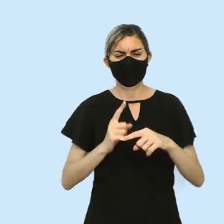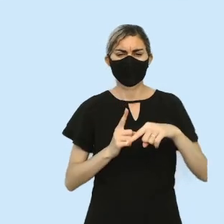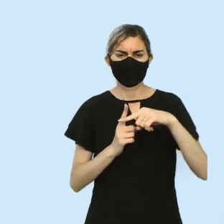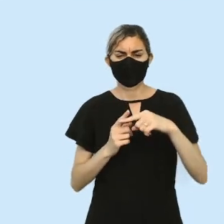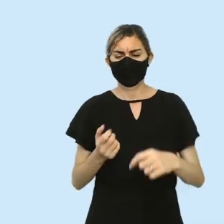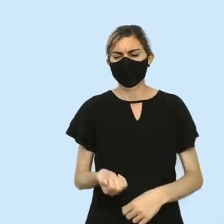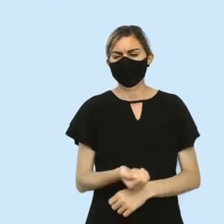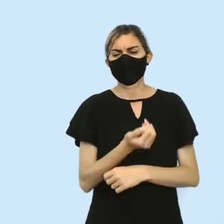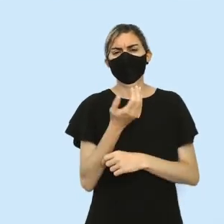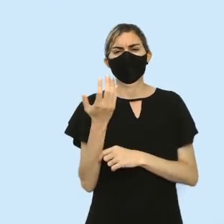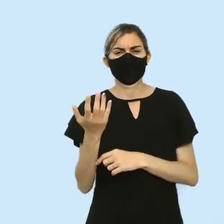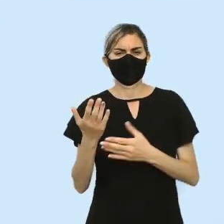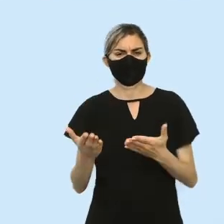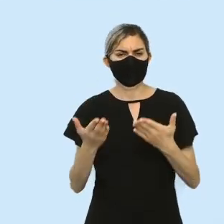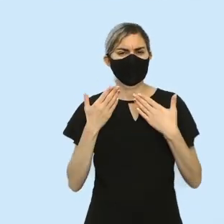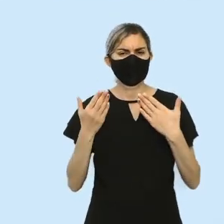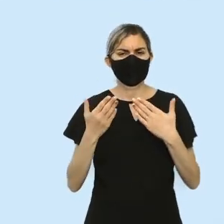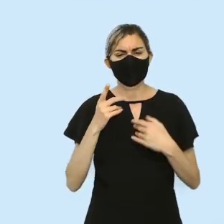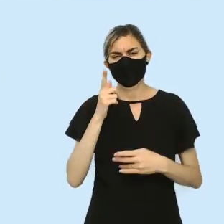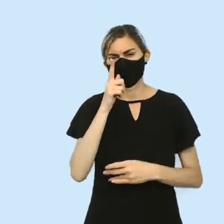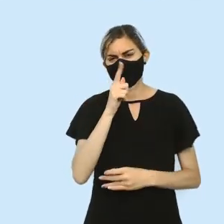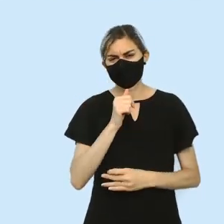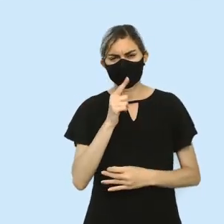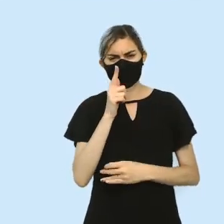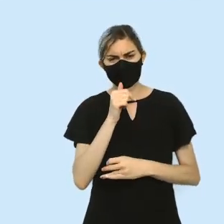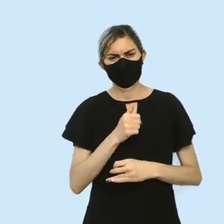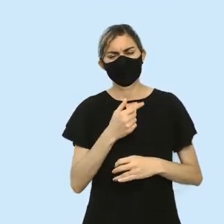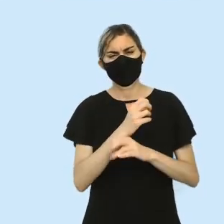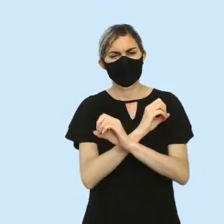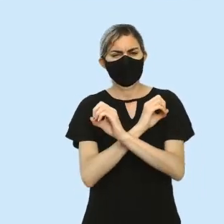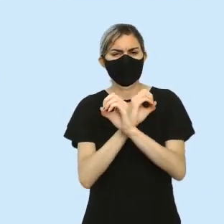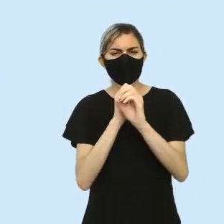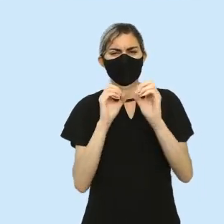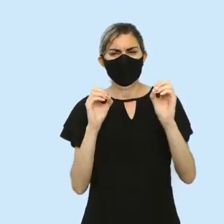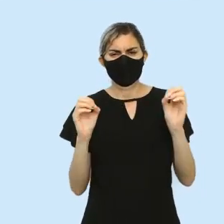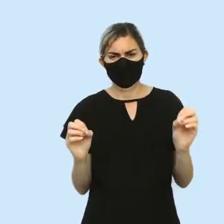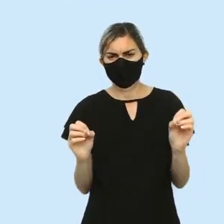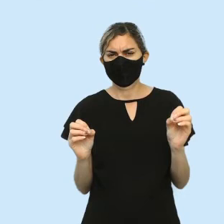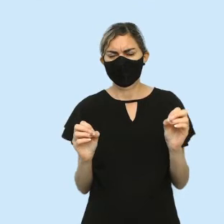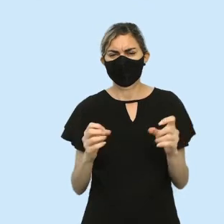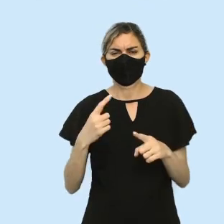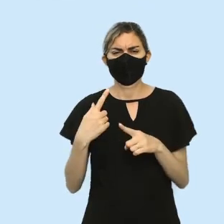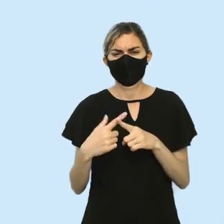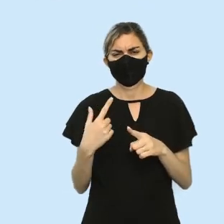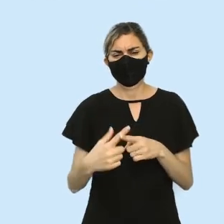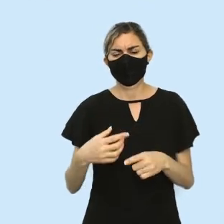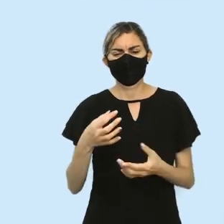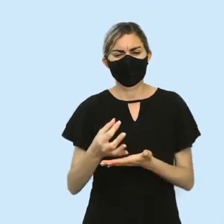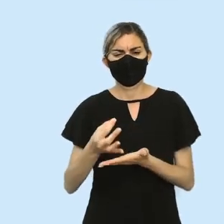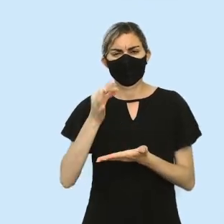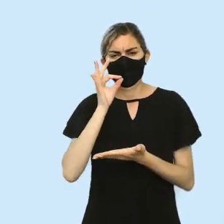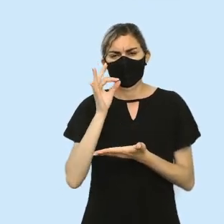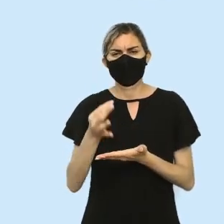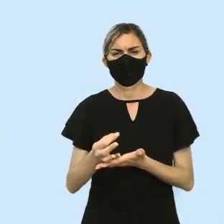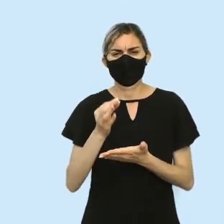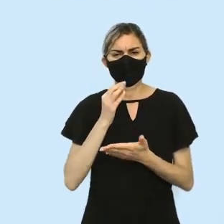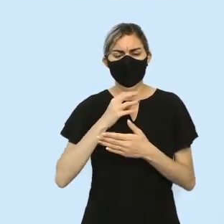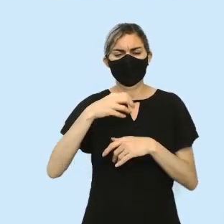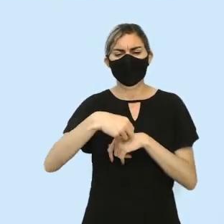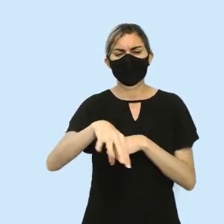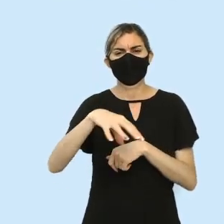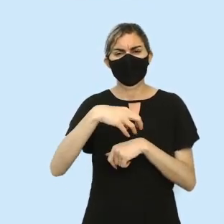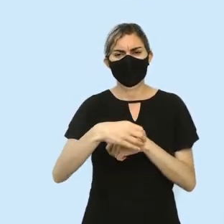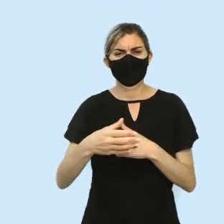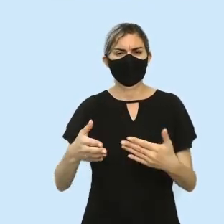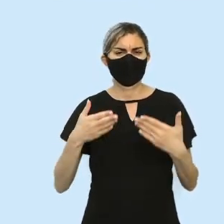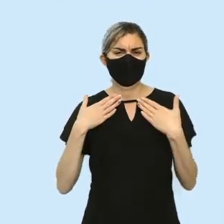mais quantidade de calor da água é zero. Porque o chá cede